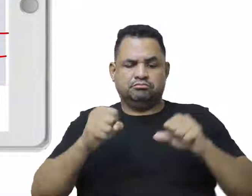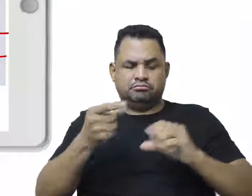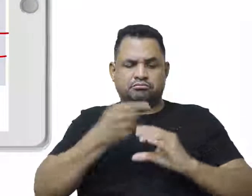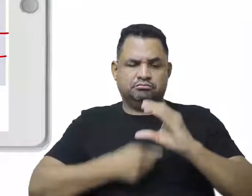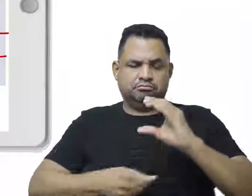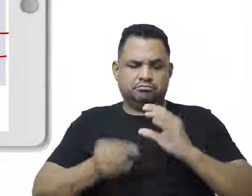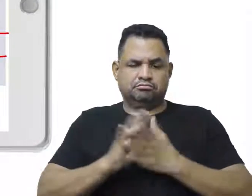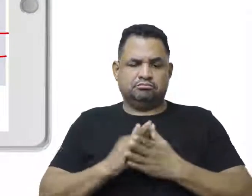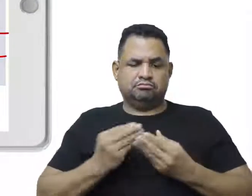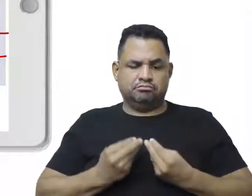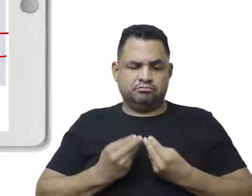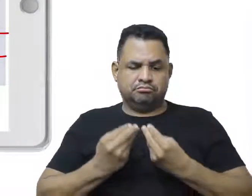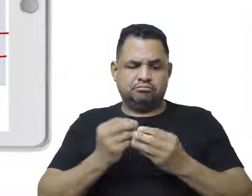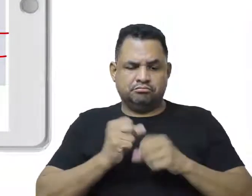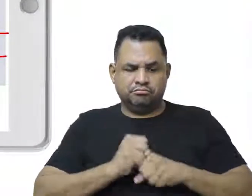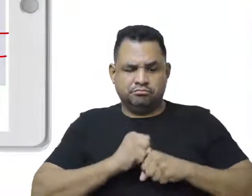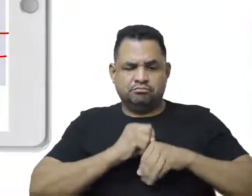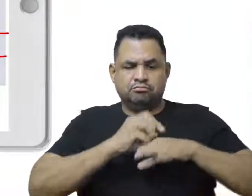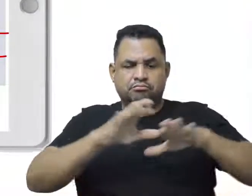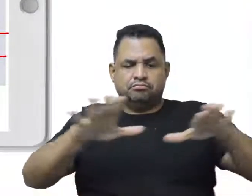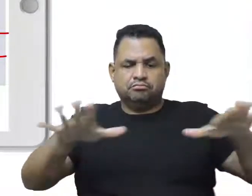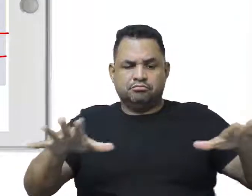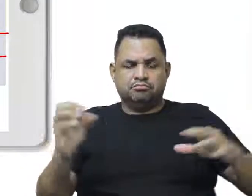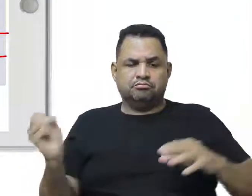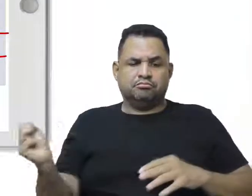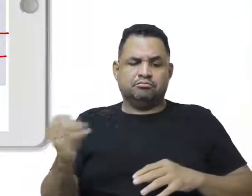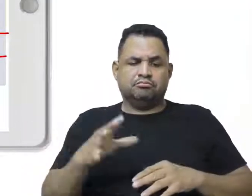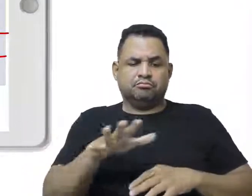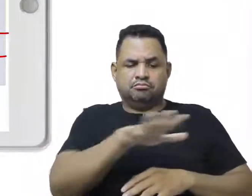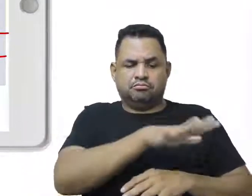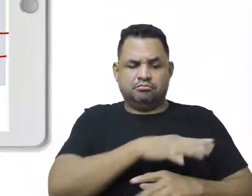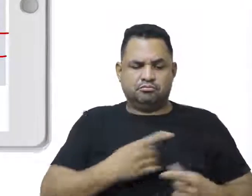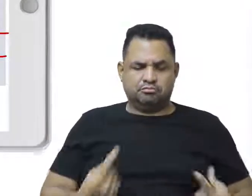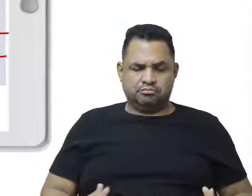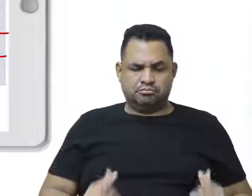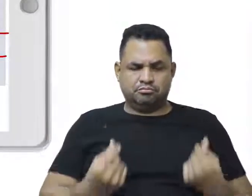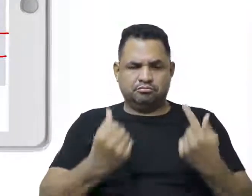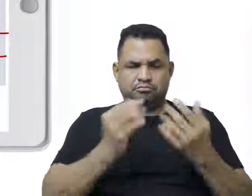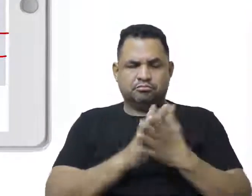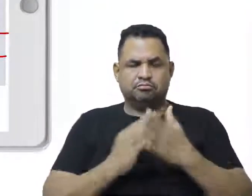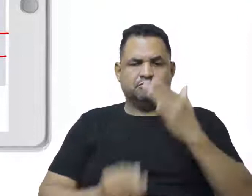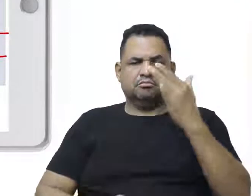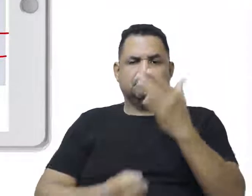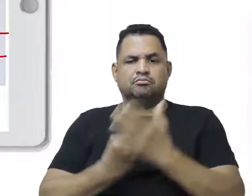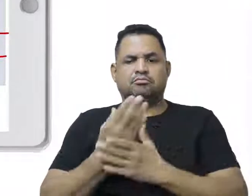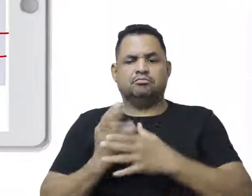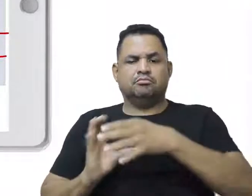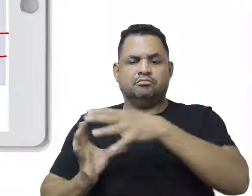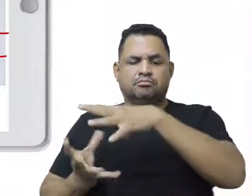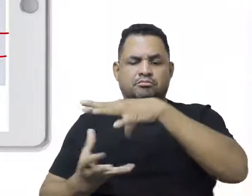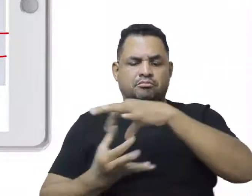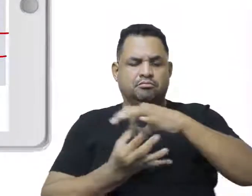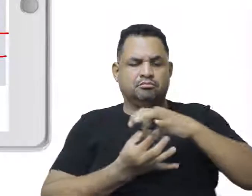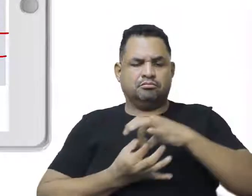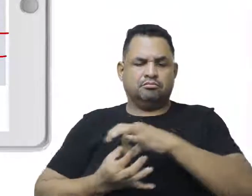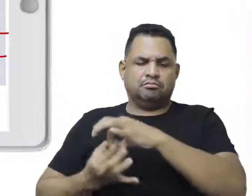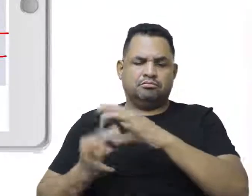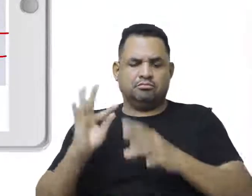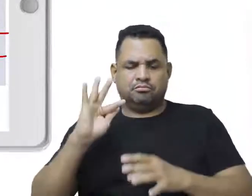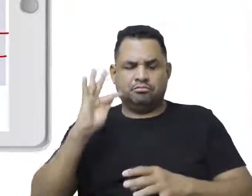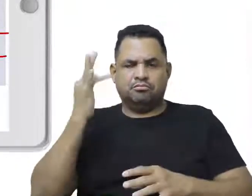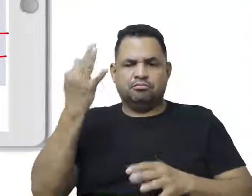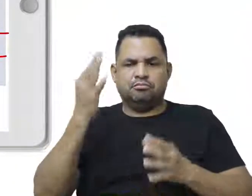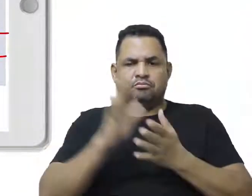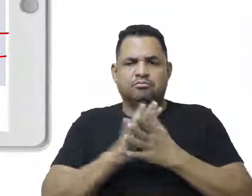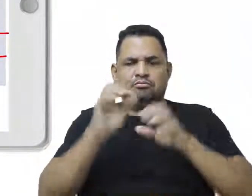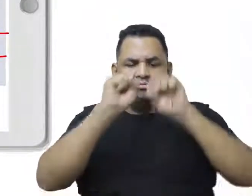atender na verdade esponjas de novos mercados e com isso surgiu a globalização né que é um fenômeno